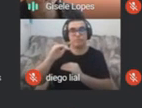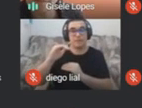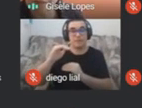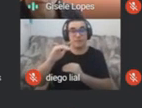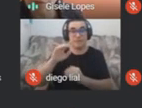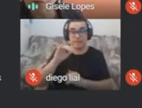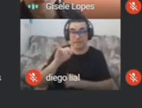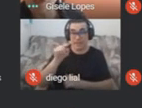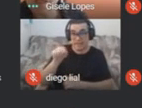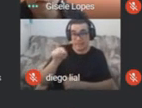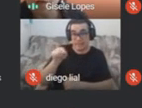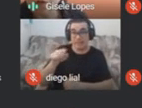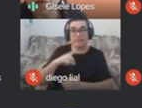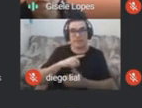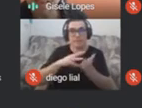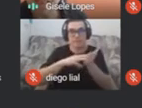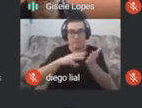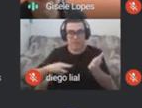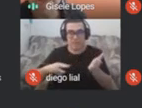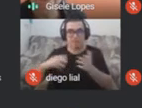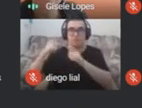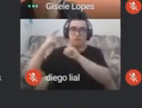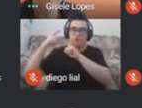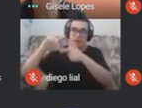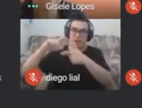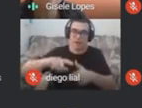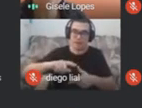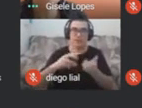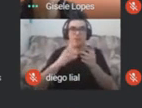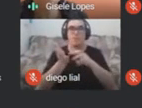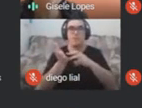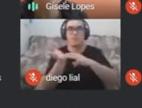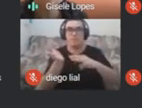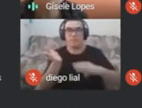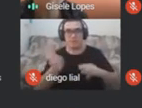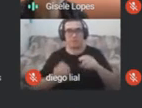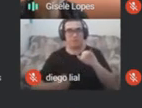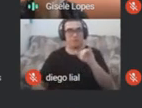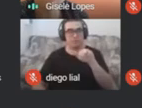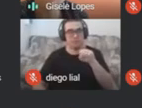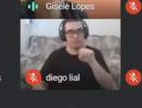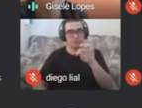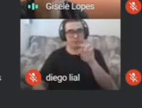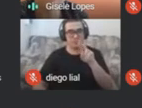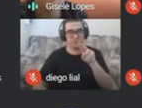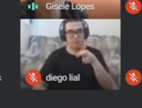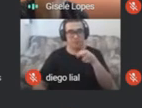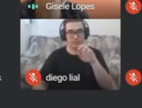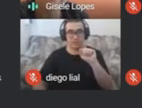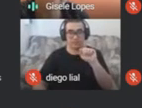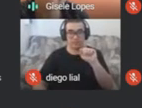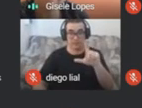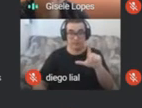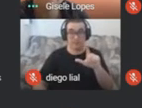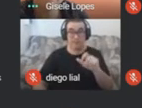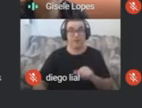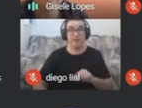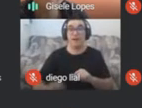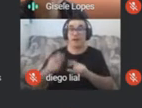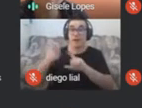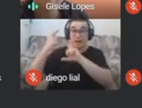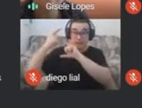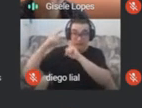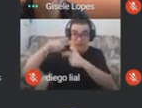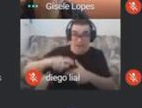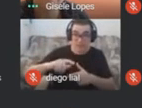nós temos os métodos clássicos e os instrumentais. Nos métodos clássicos, nós temos as volumetrias